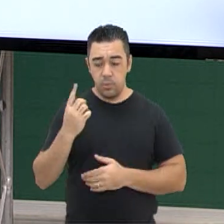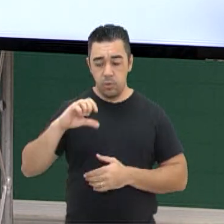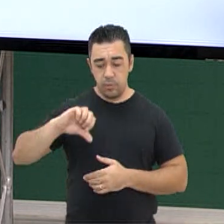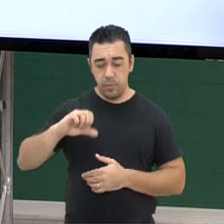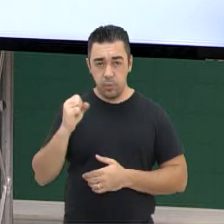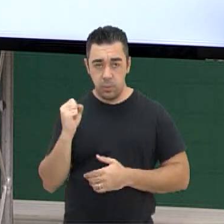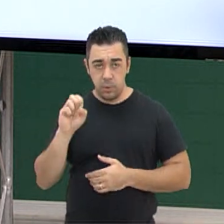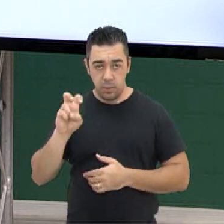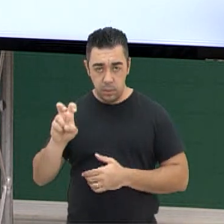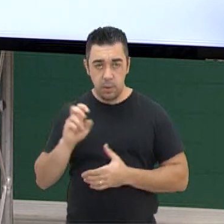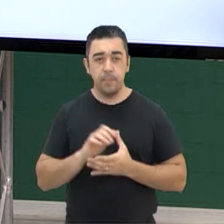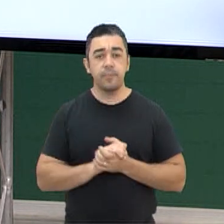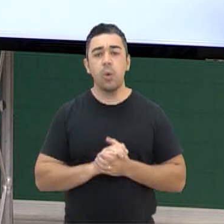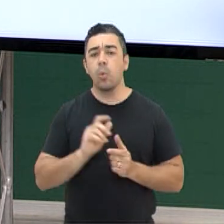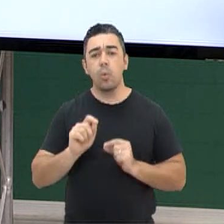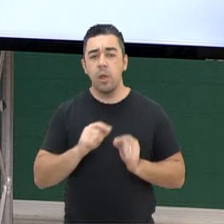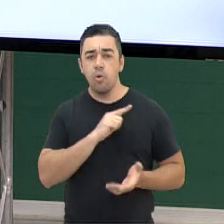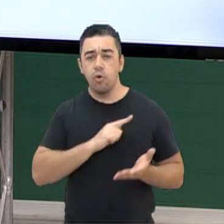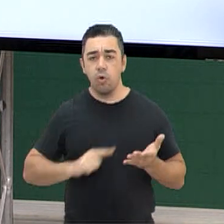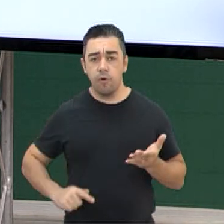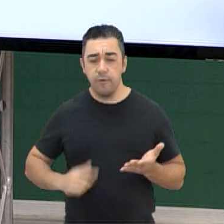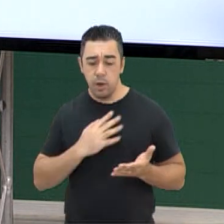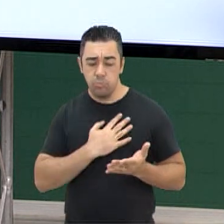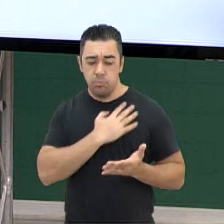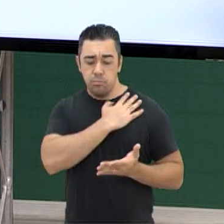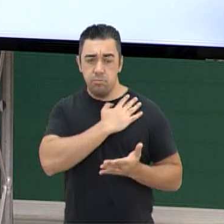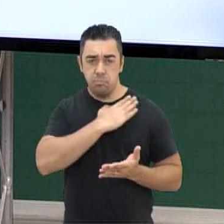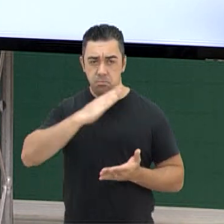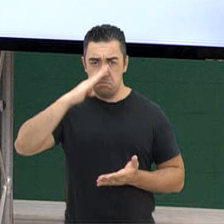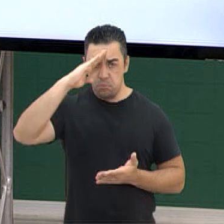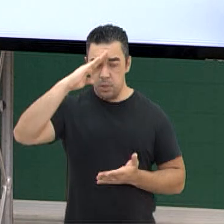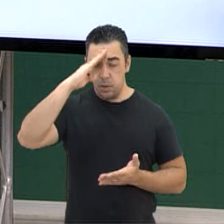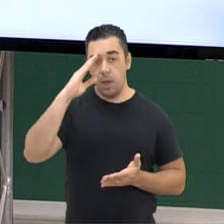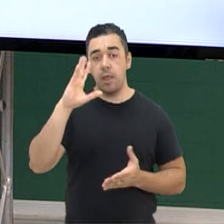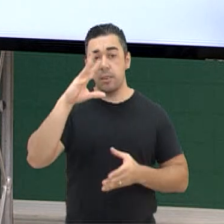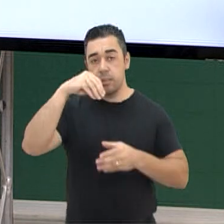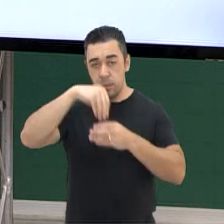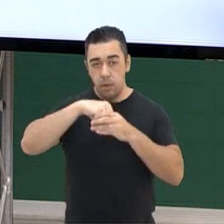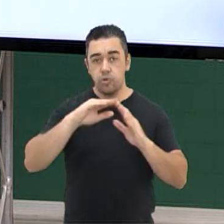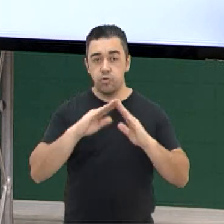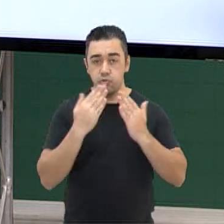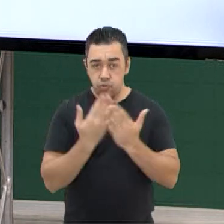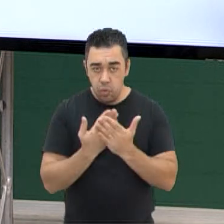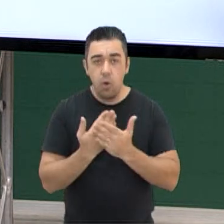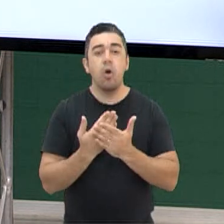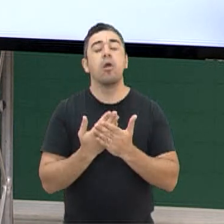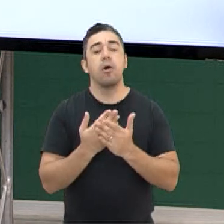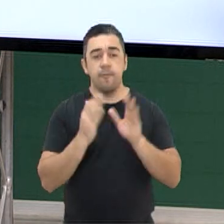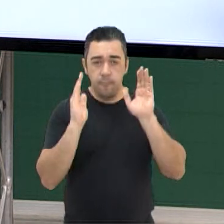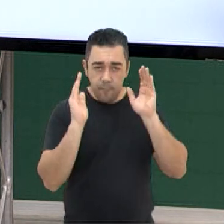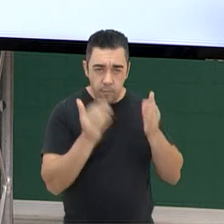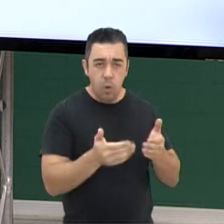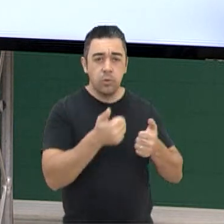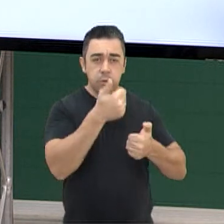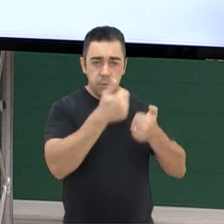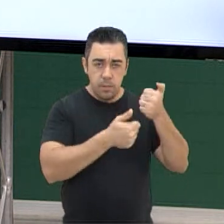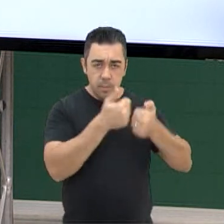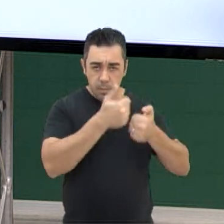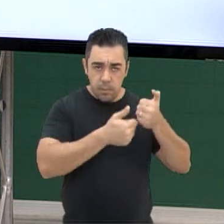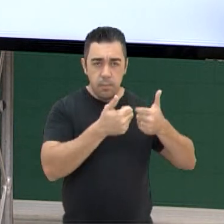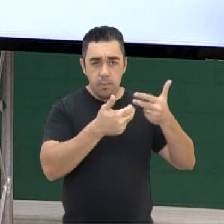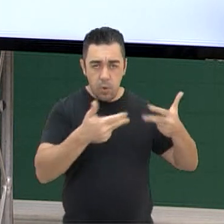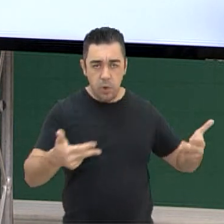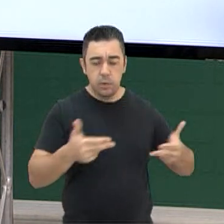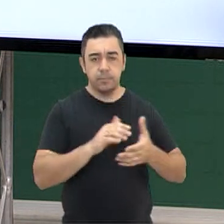1985, o governo militar instituiu o esporte dentro das escolas. O objetivo era muito claro,